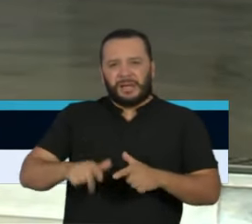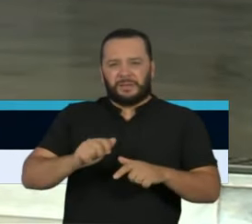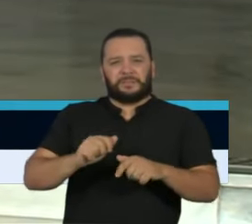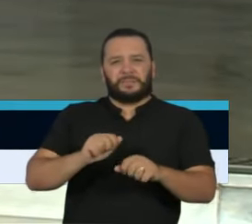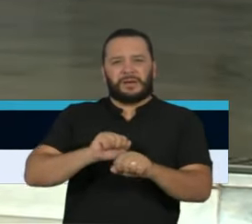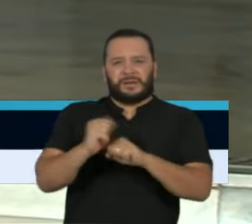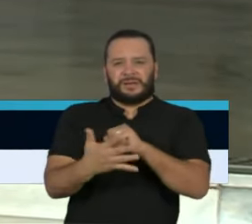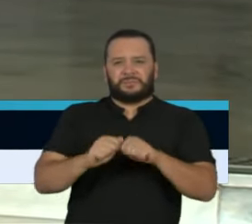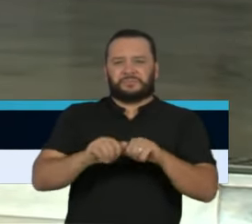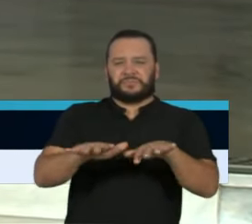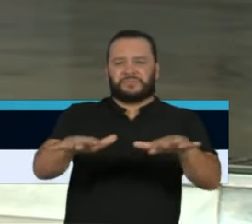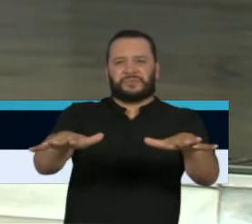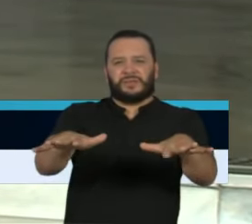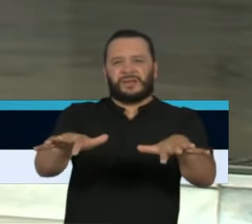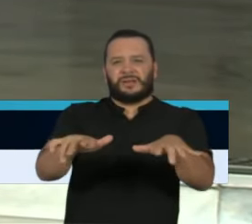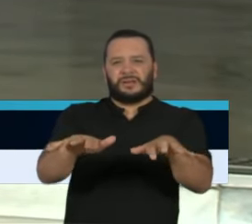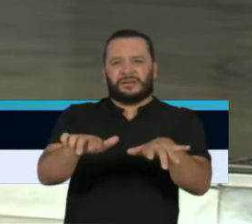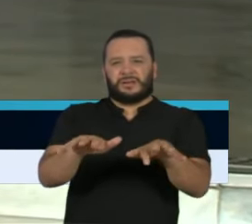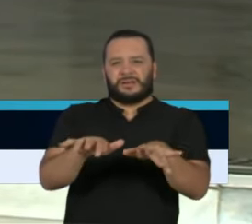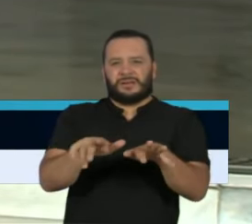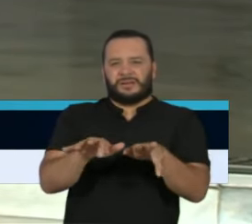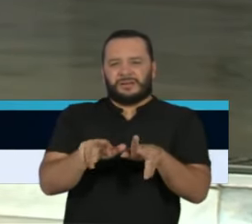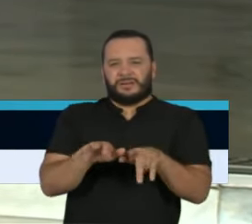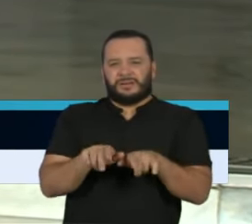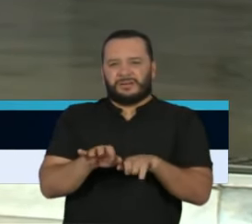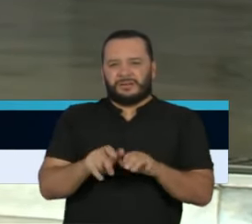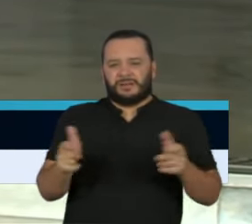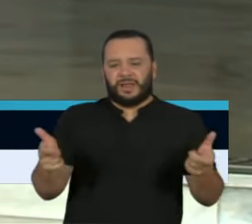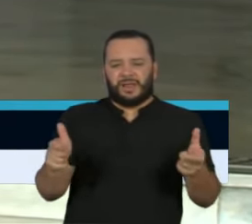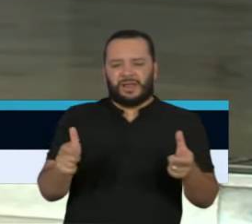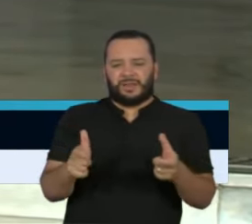o menor número possível de pessoas atingidas